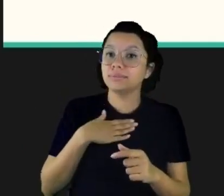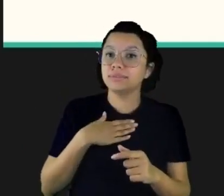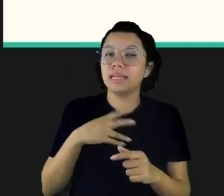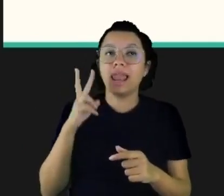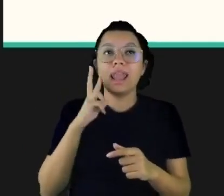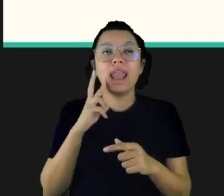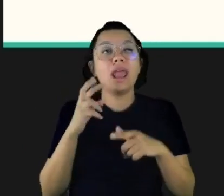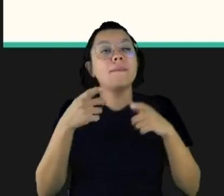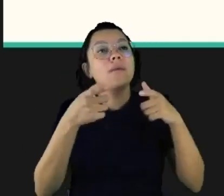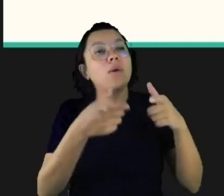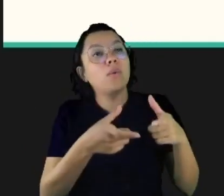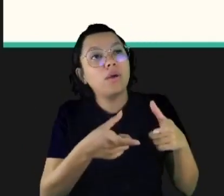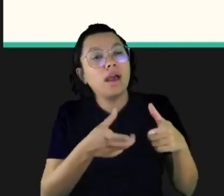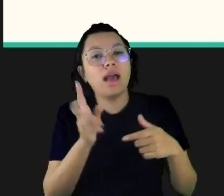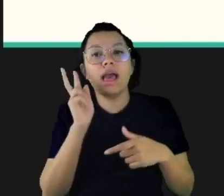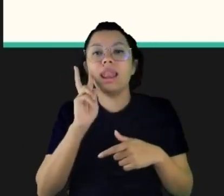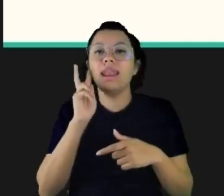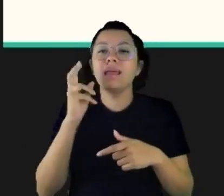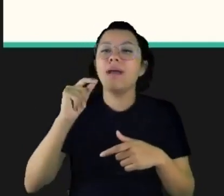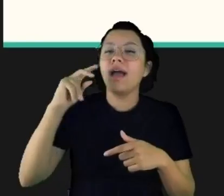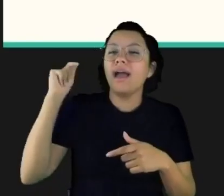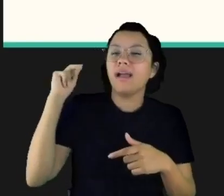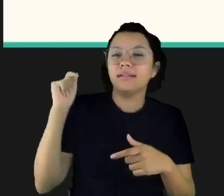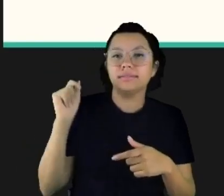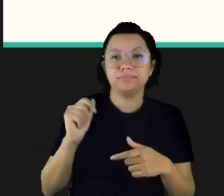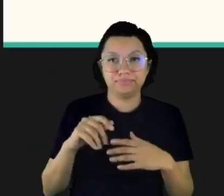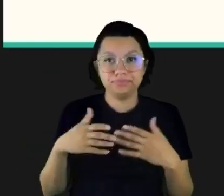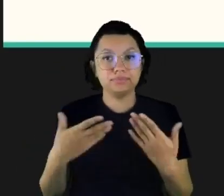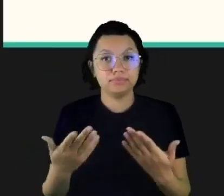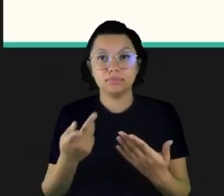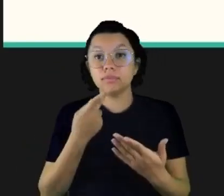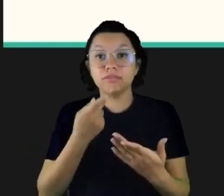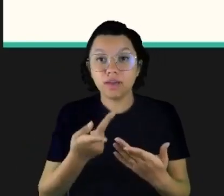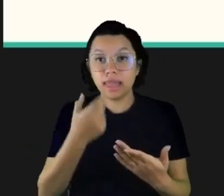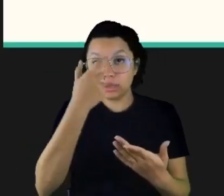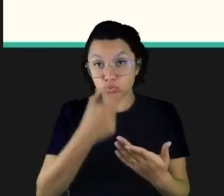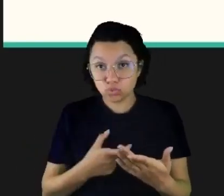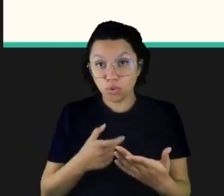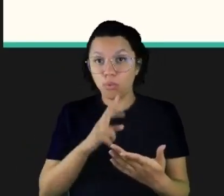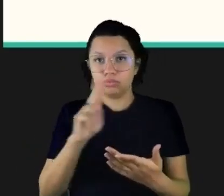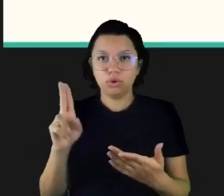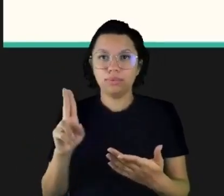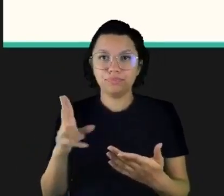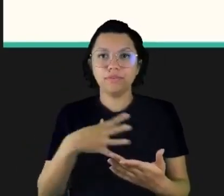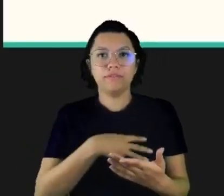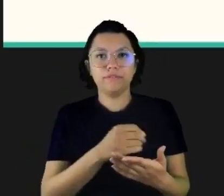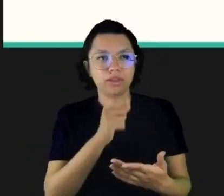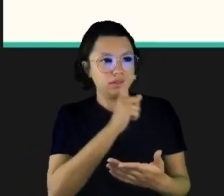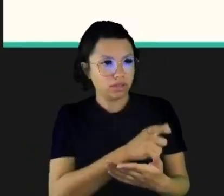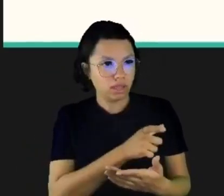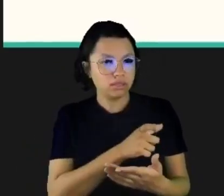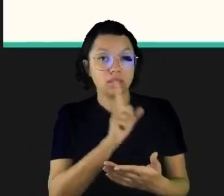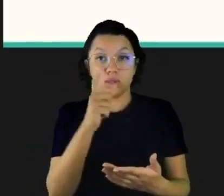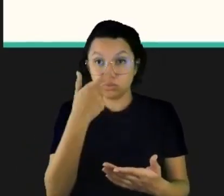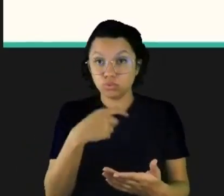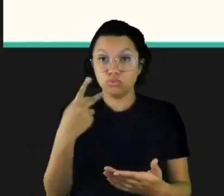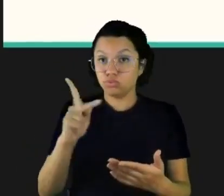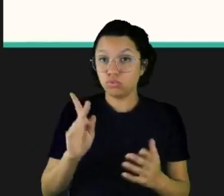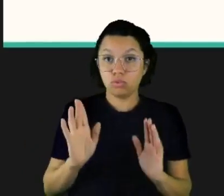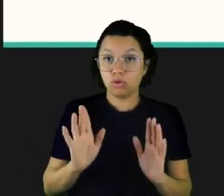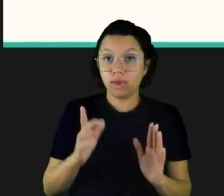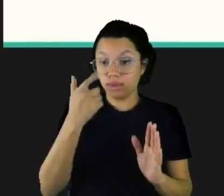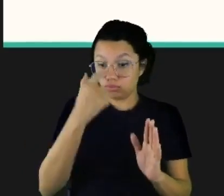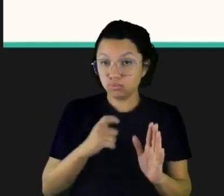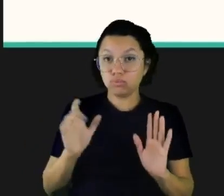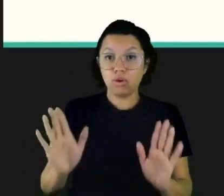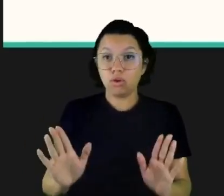de? Lembra? Não. Diga, eu sou a fulana, filha da Beltrana, eu sou sua neta, eu sou fulano e